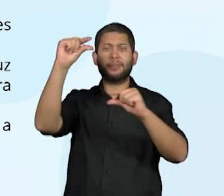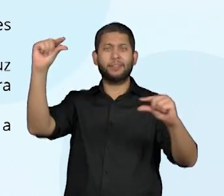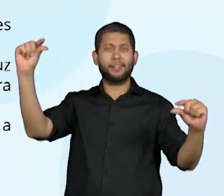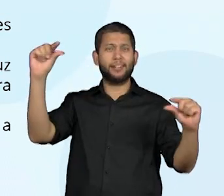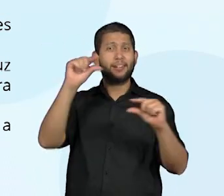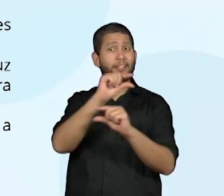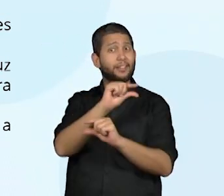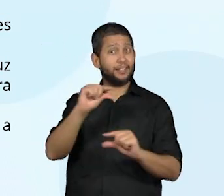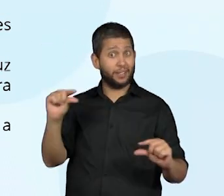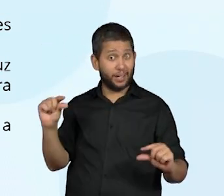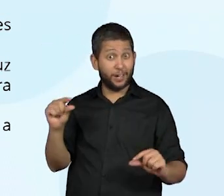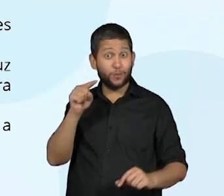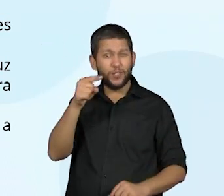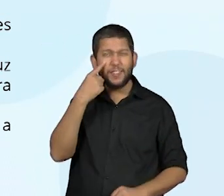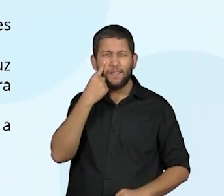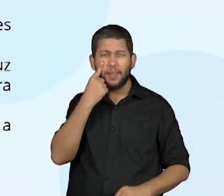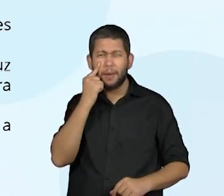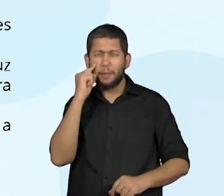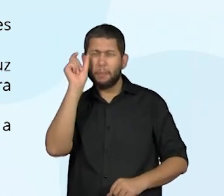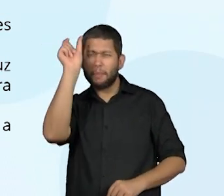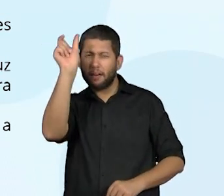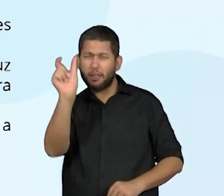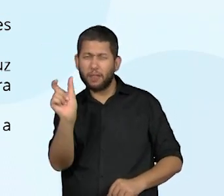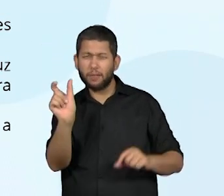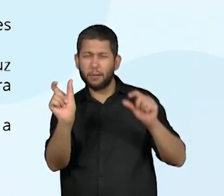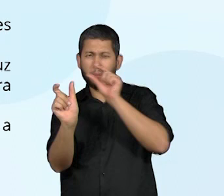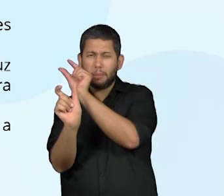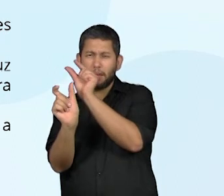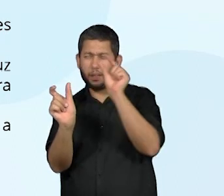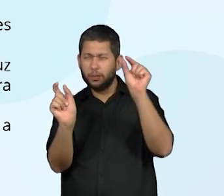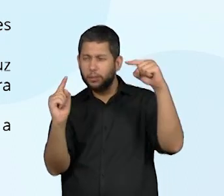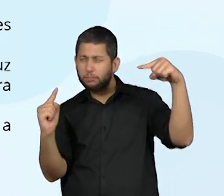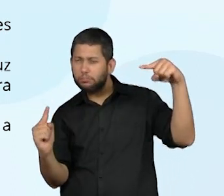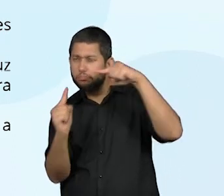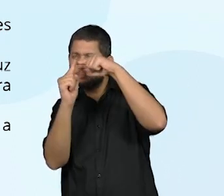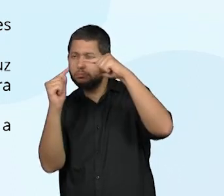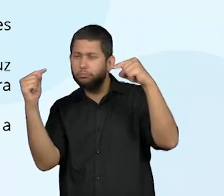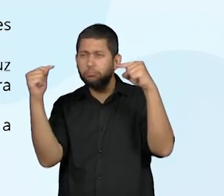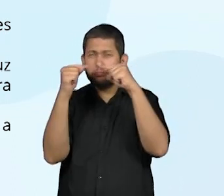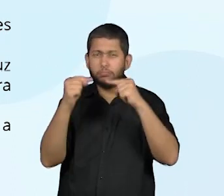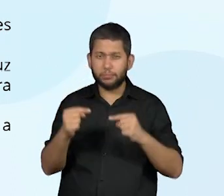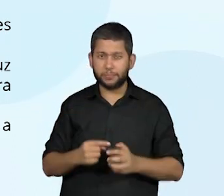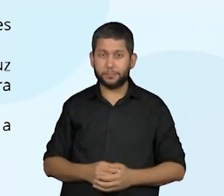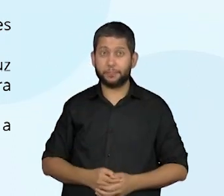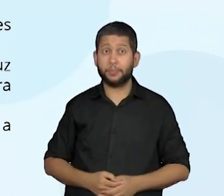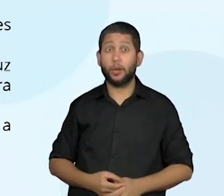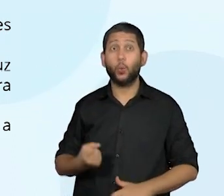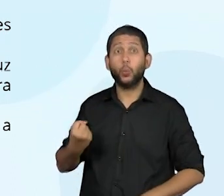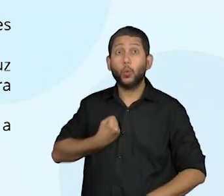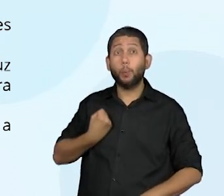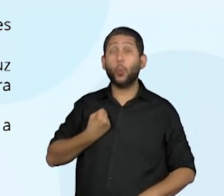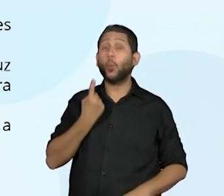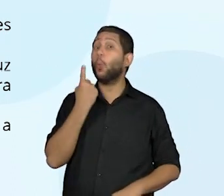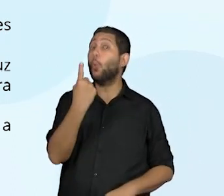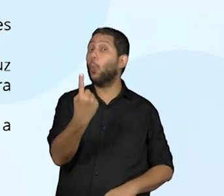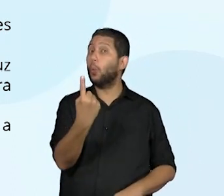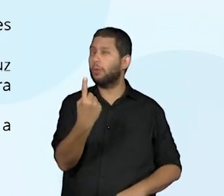na horizontal, tem a indicação dos números aí. Então, olha só, a palavra número 1